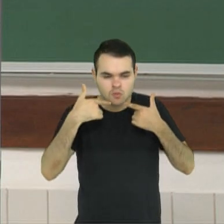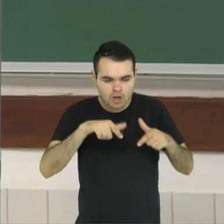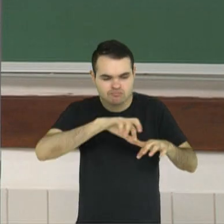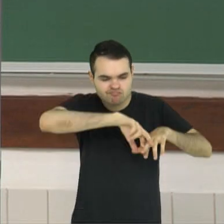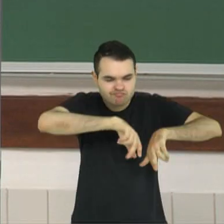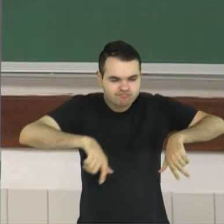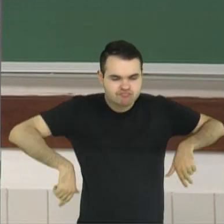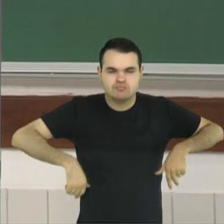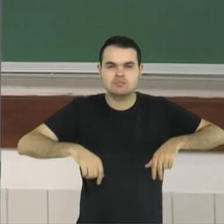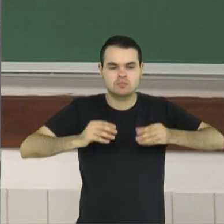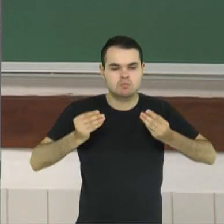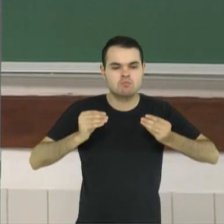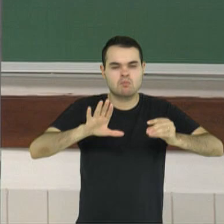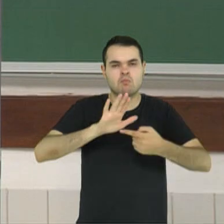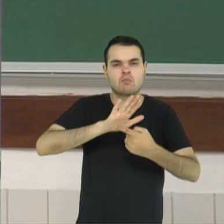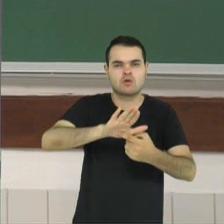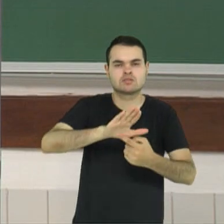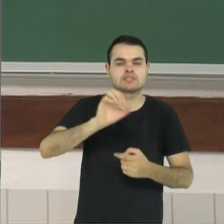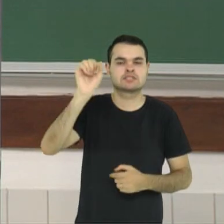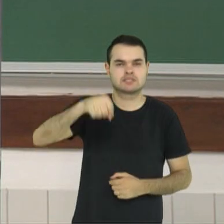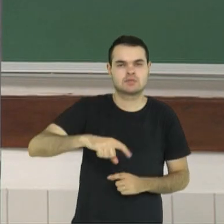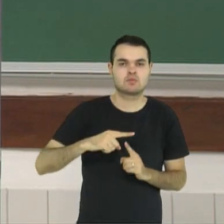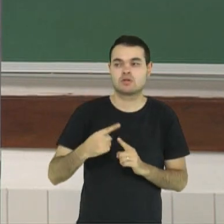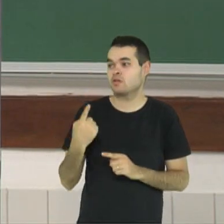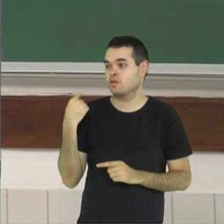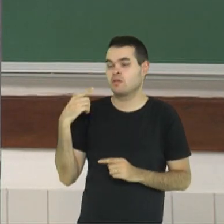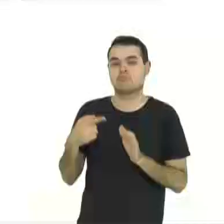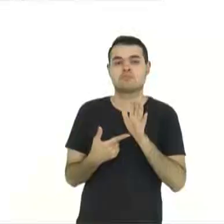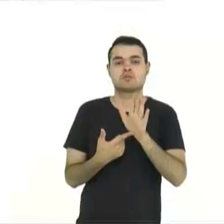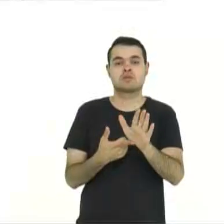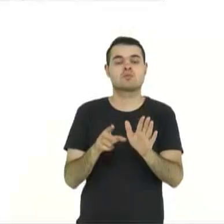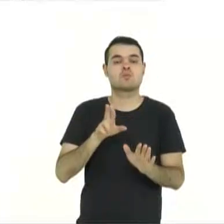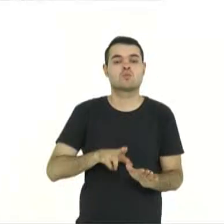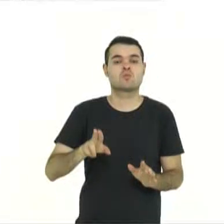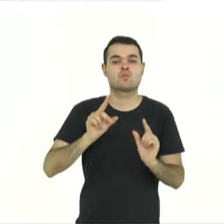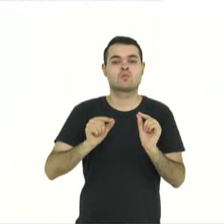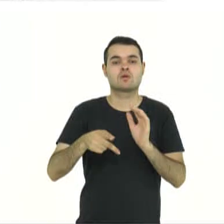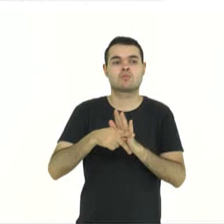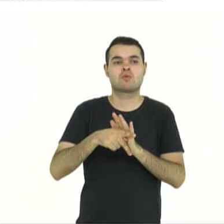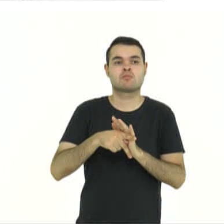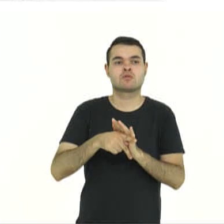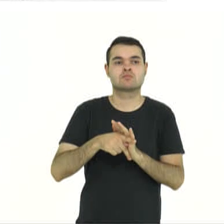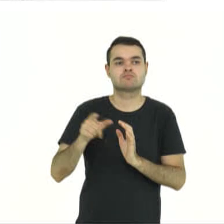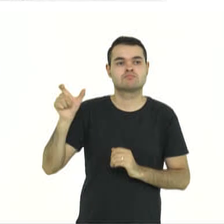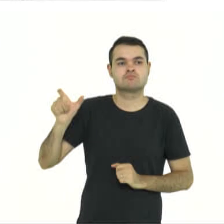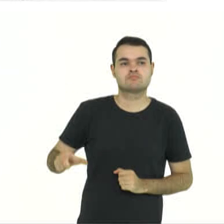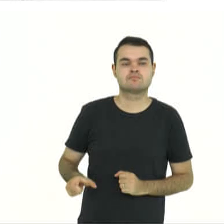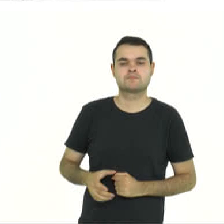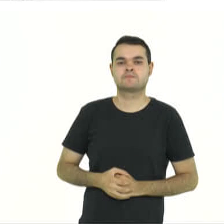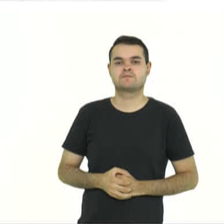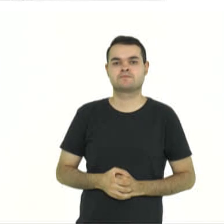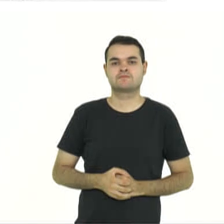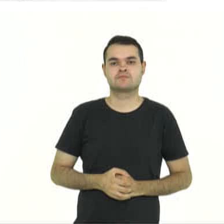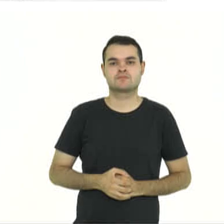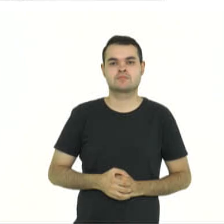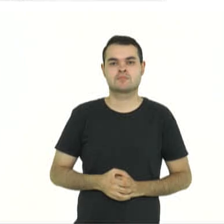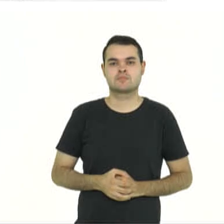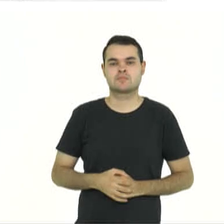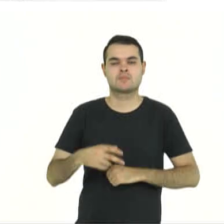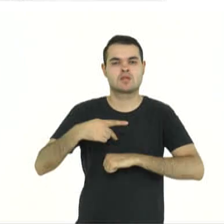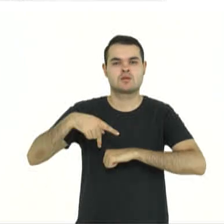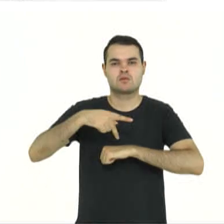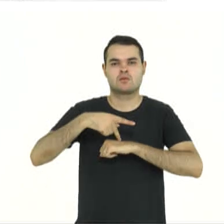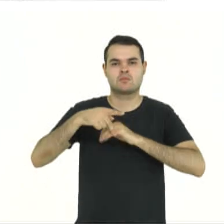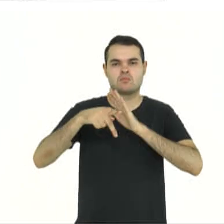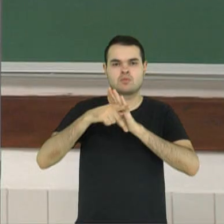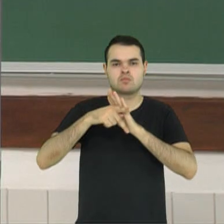sabe o que ele está fazendo aqui? Se você voltar aqui na obra, você vai ver que ele está utilizando um dito que é país das... República